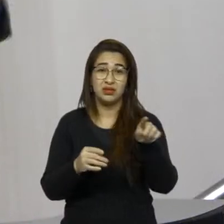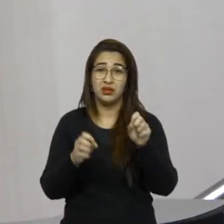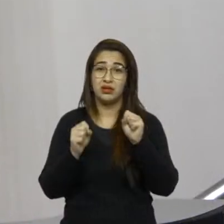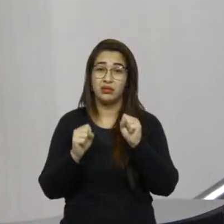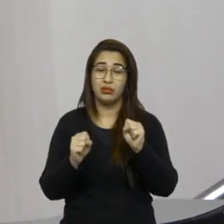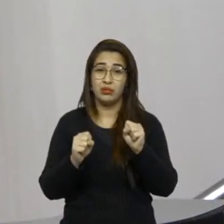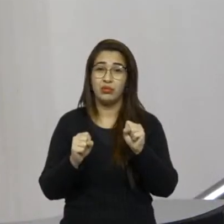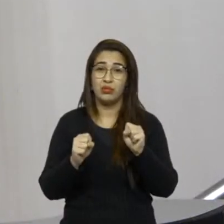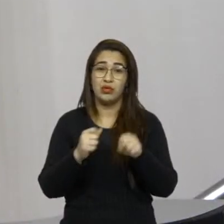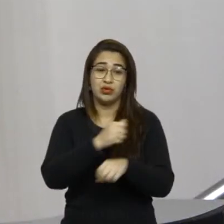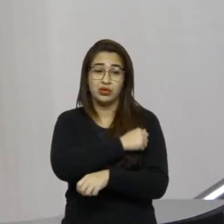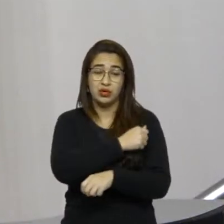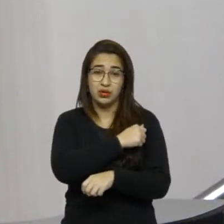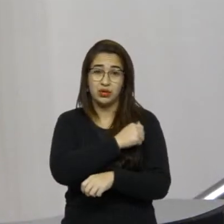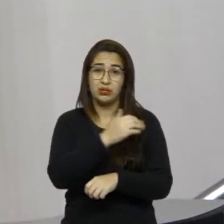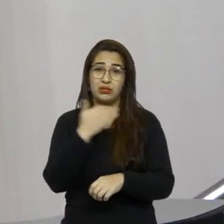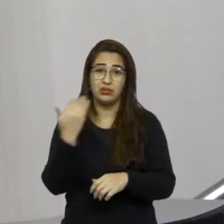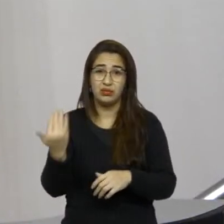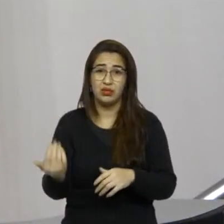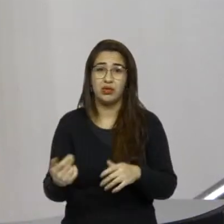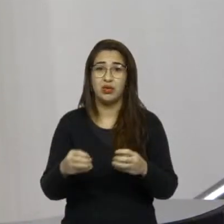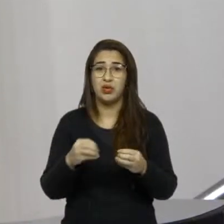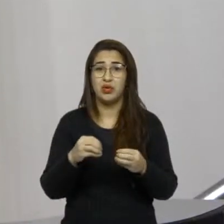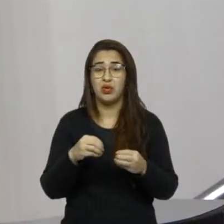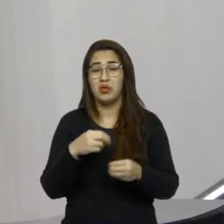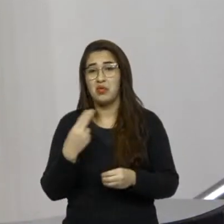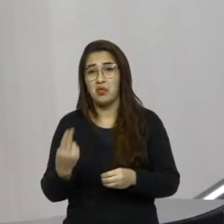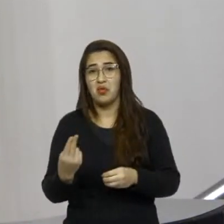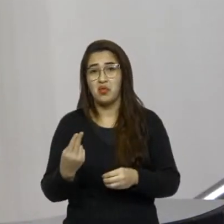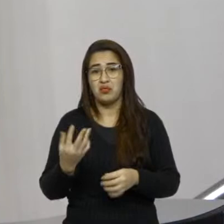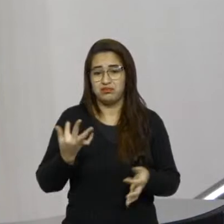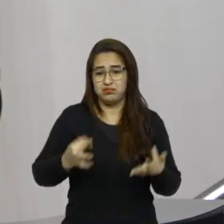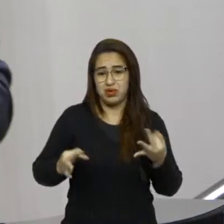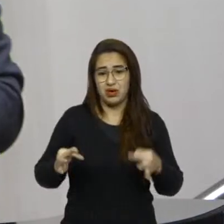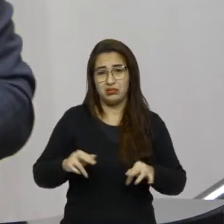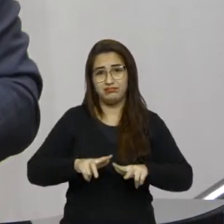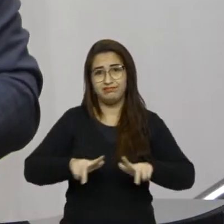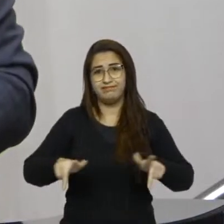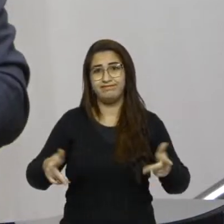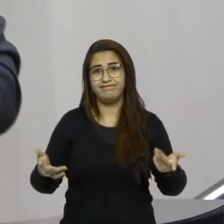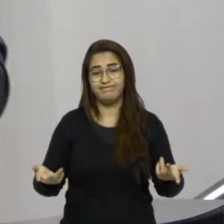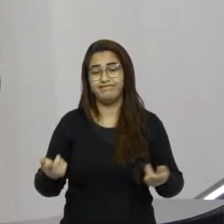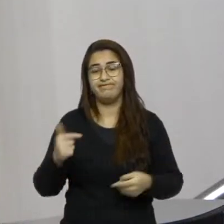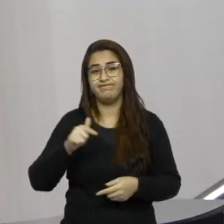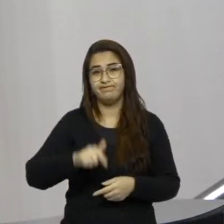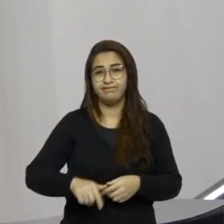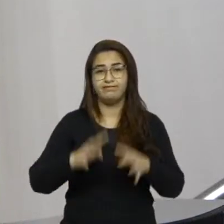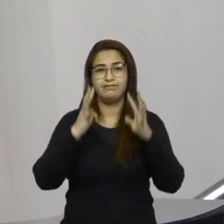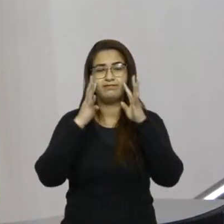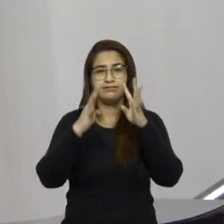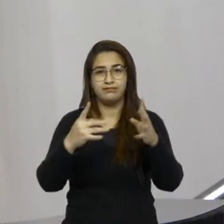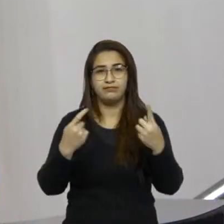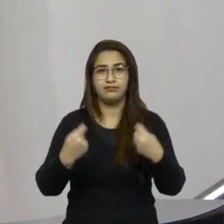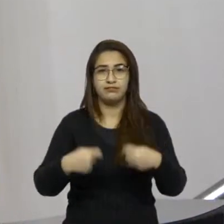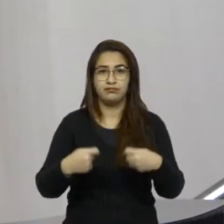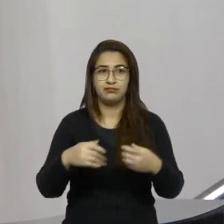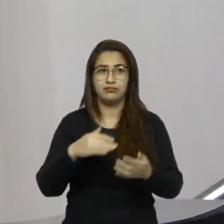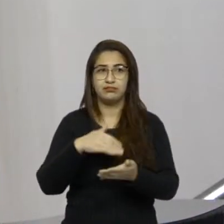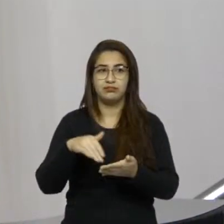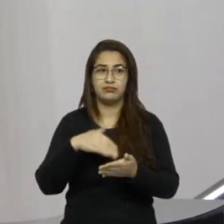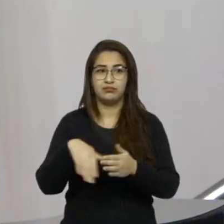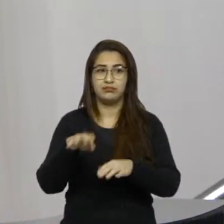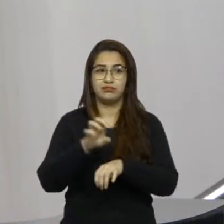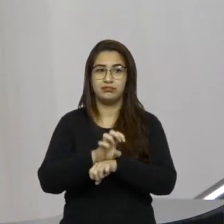os alunos dentro desses educandários. Então, reforço na minha fala de hoje a falta de atenção por parte da Secretaria de Estado de Educação com